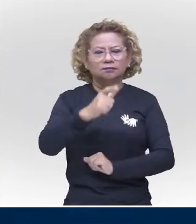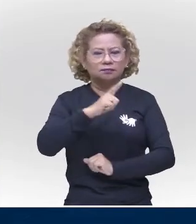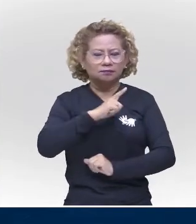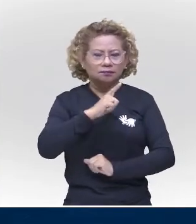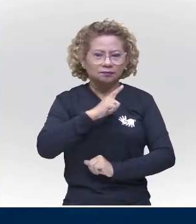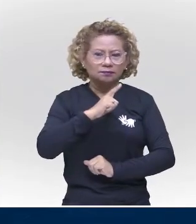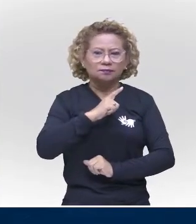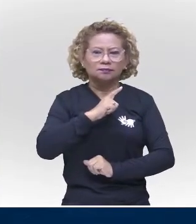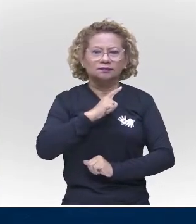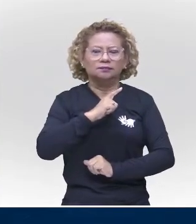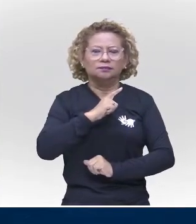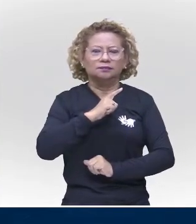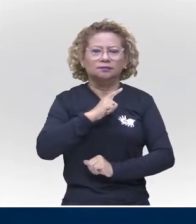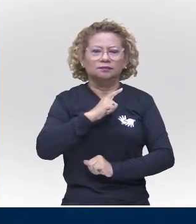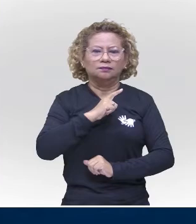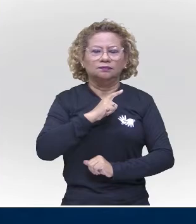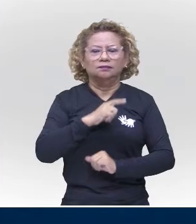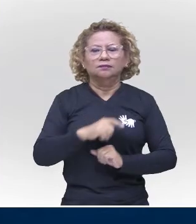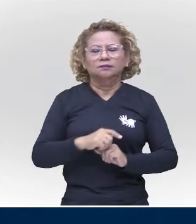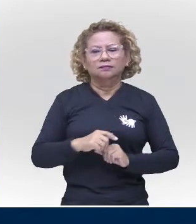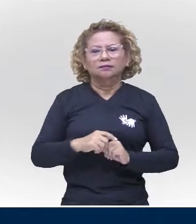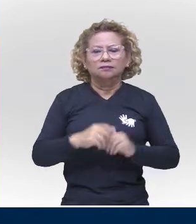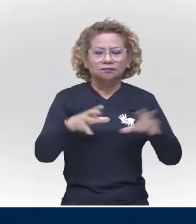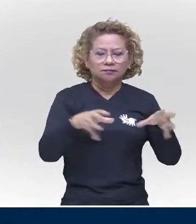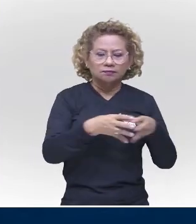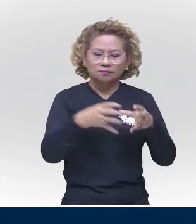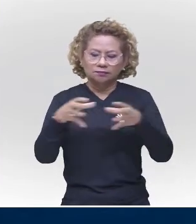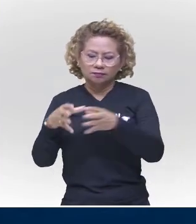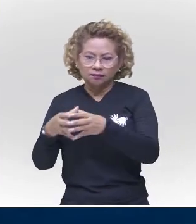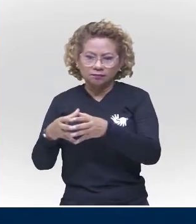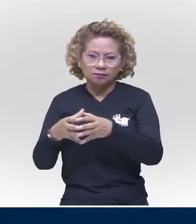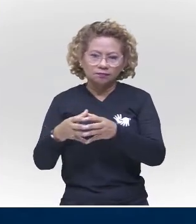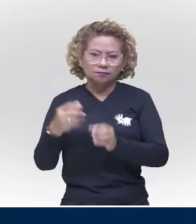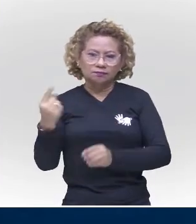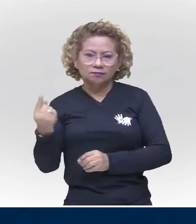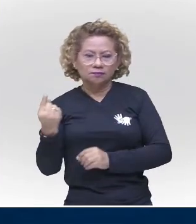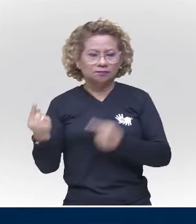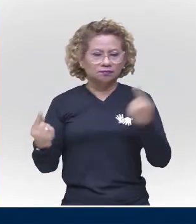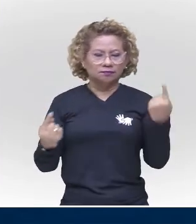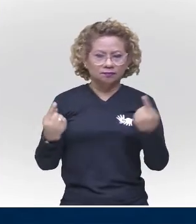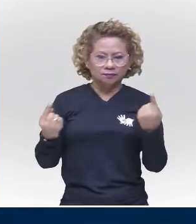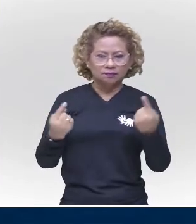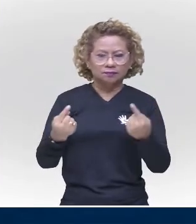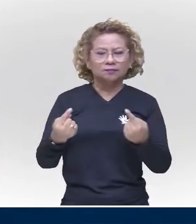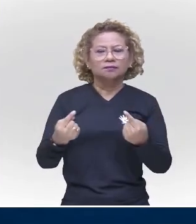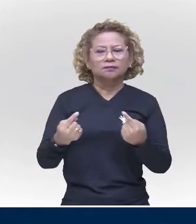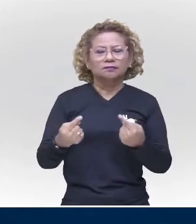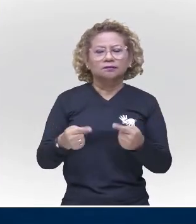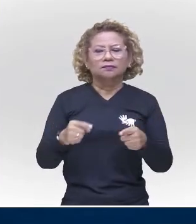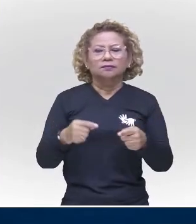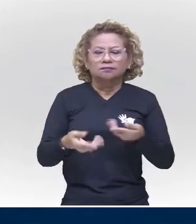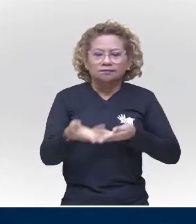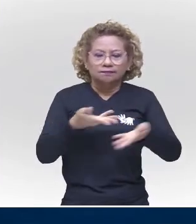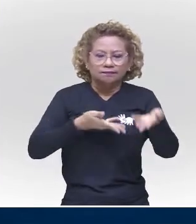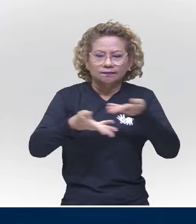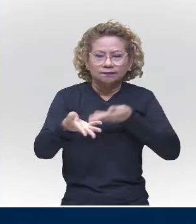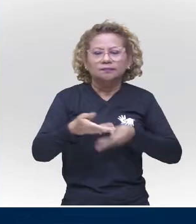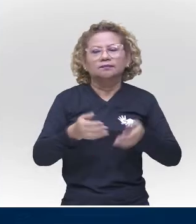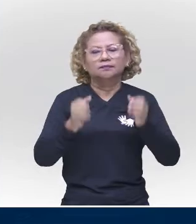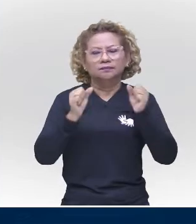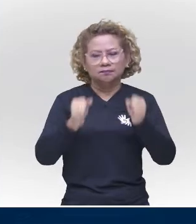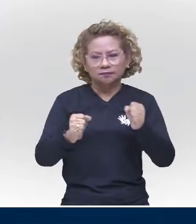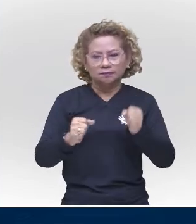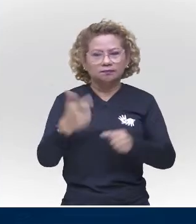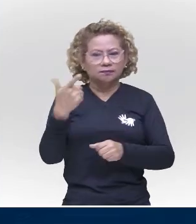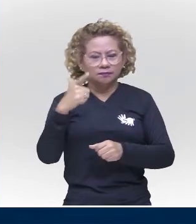esse esporte, no caso coletivo e individual. Nós vimos também a respeito da interação, que pode ser com ou